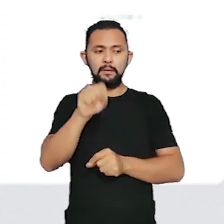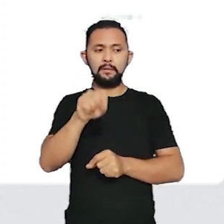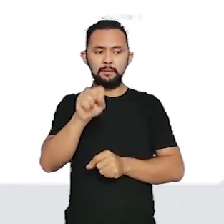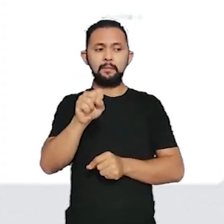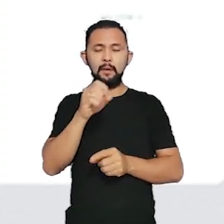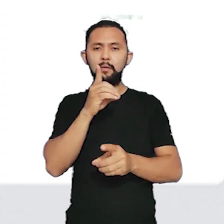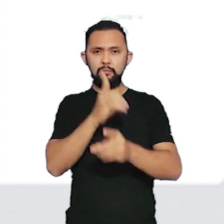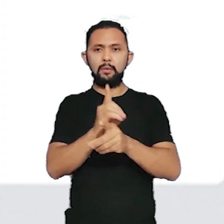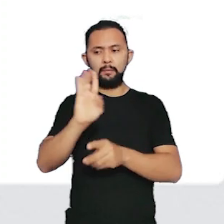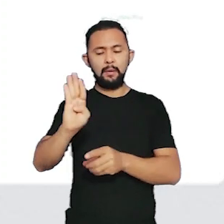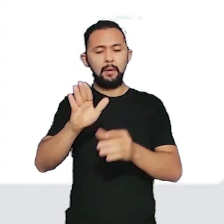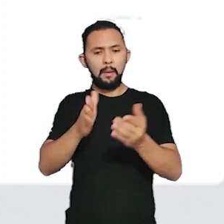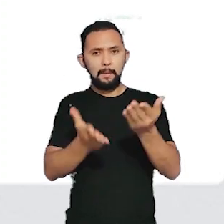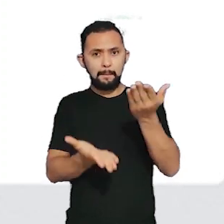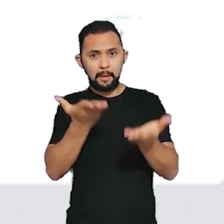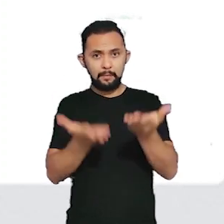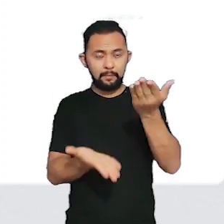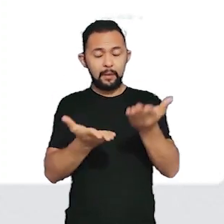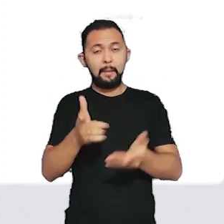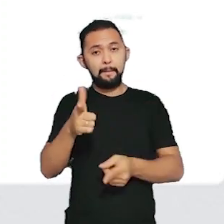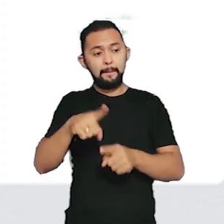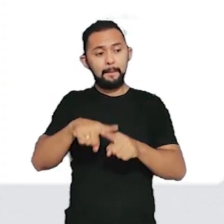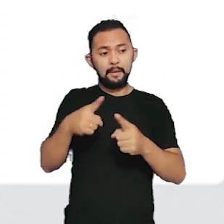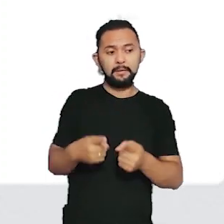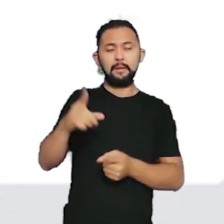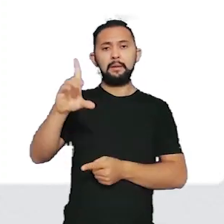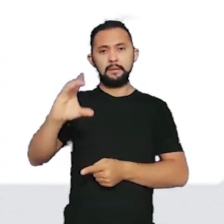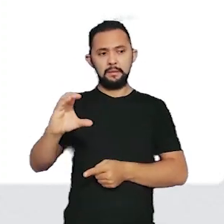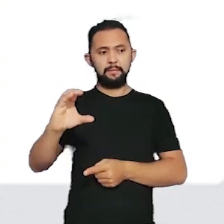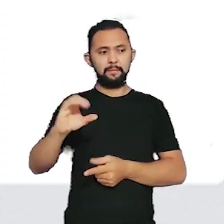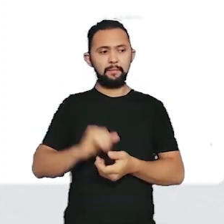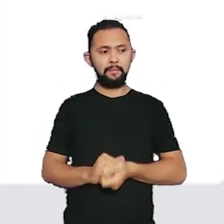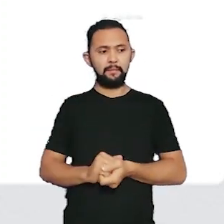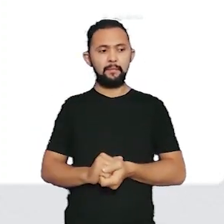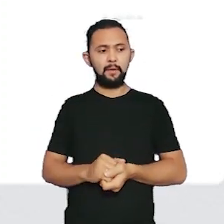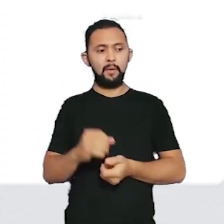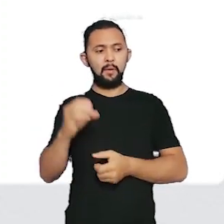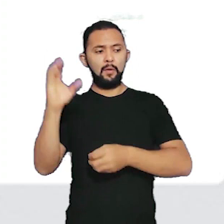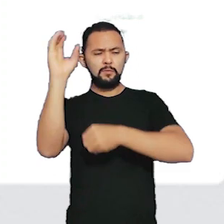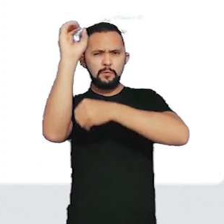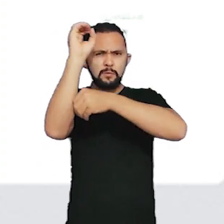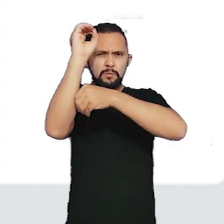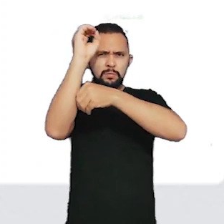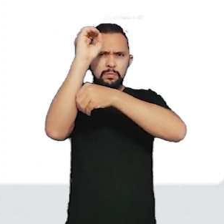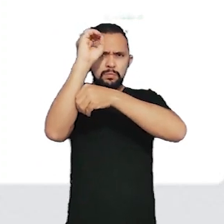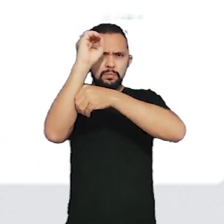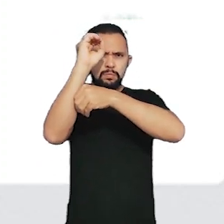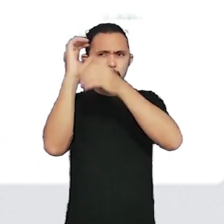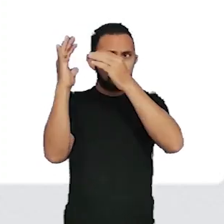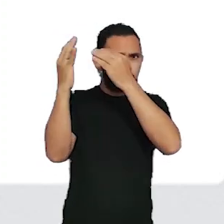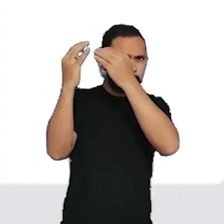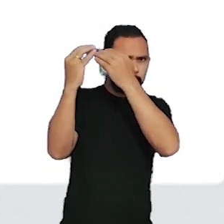eu já tenho minha ideia de proporção. Vamos analisar a letra D. O sol se escondia enquanto caminhávamos pela praia,